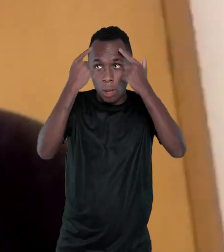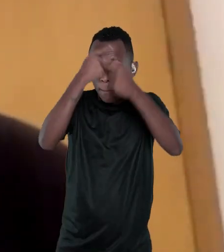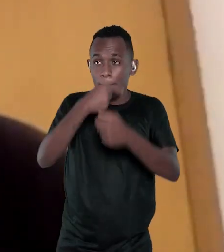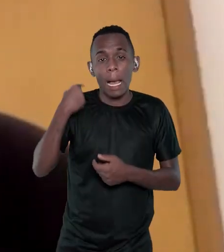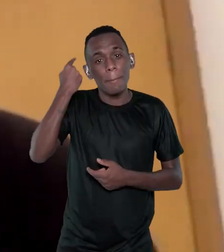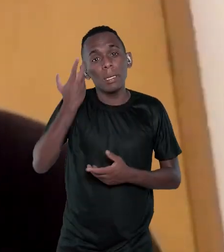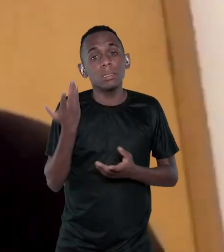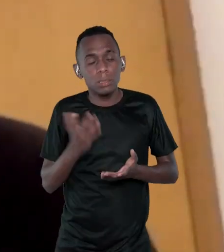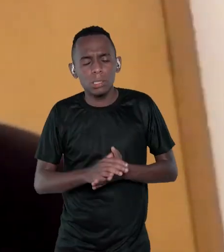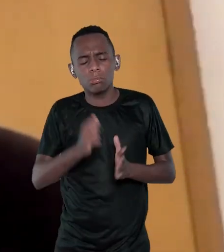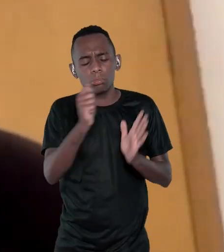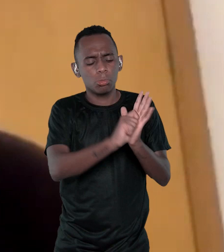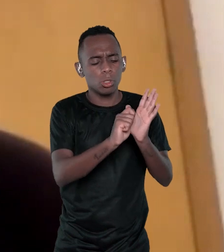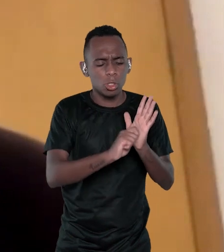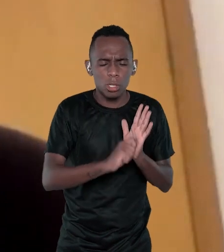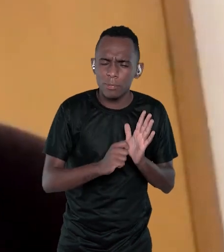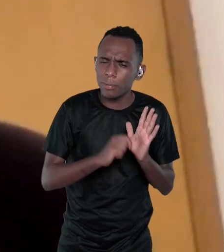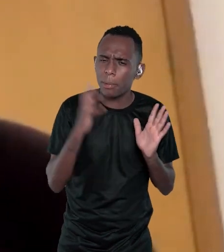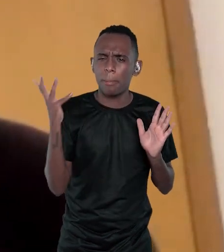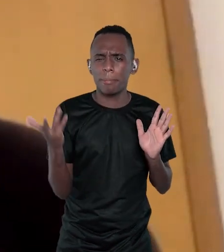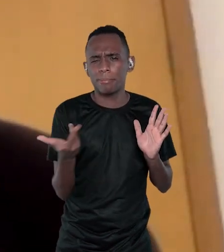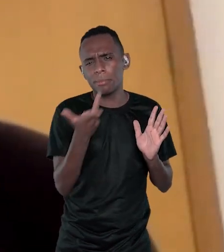E ele escrevia muito bem